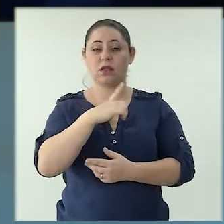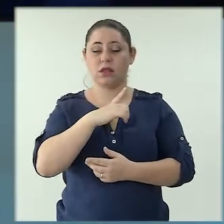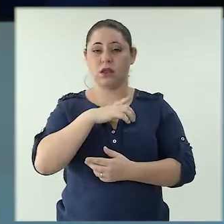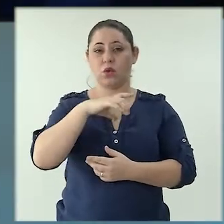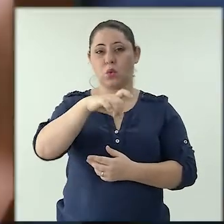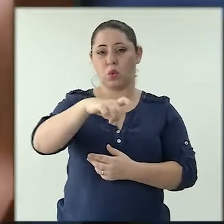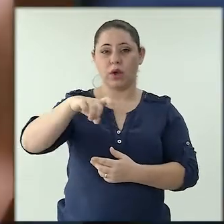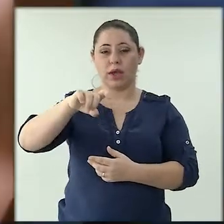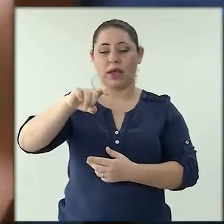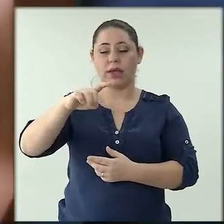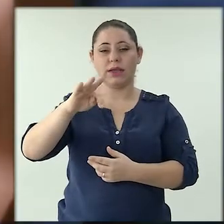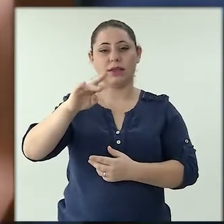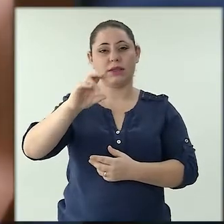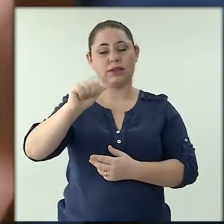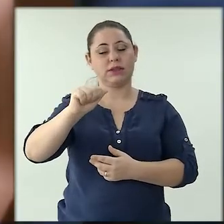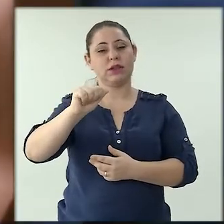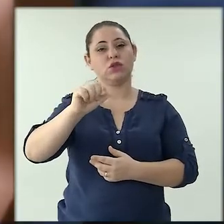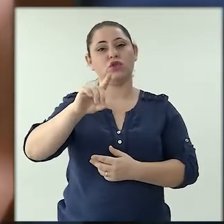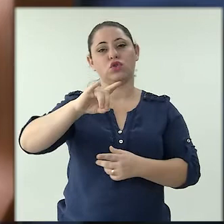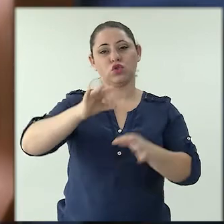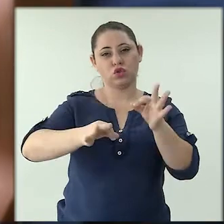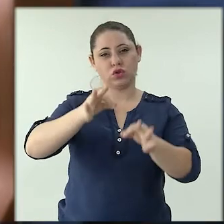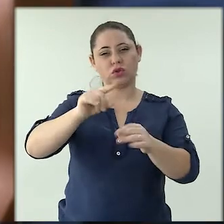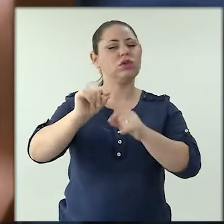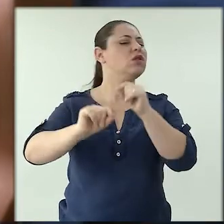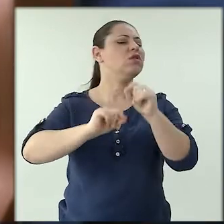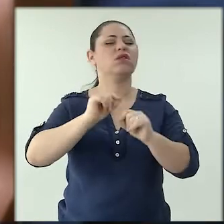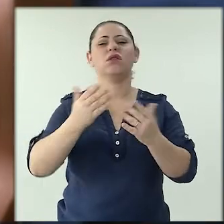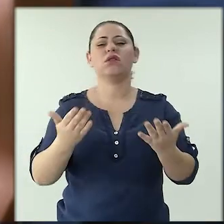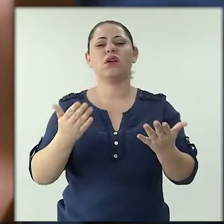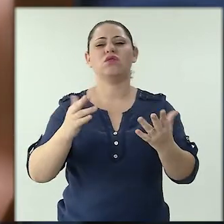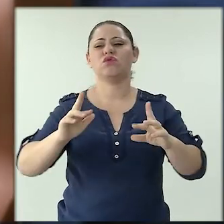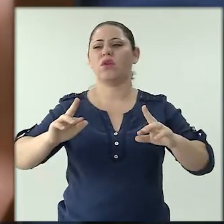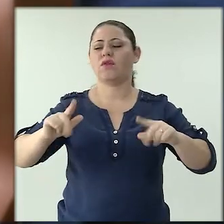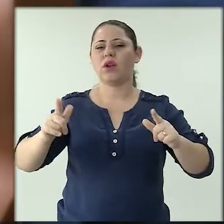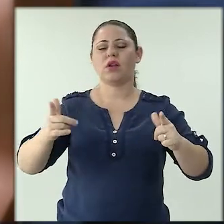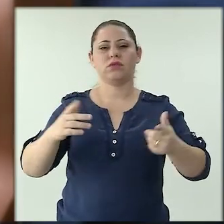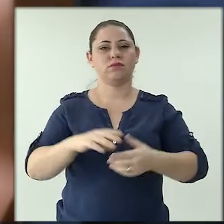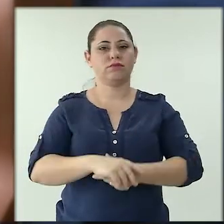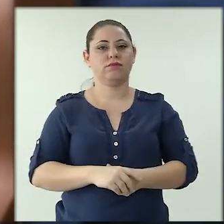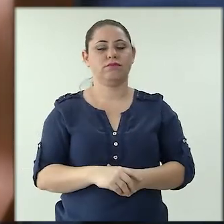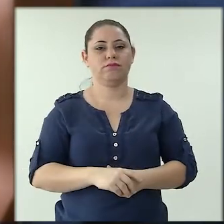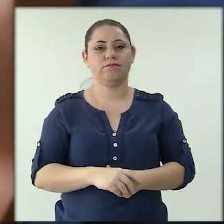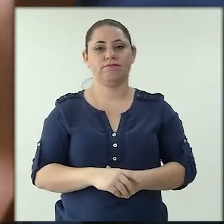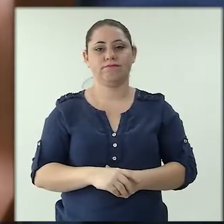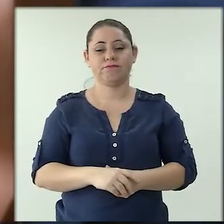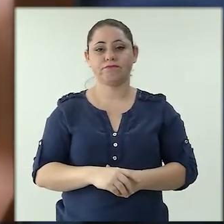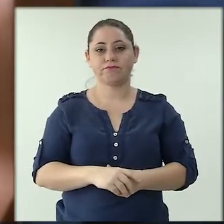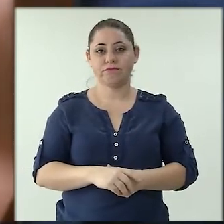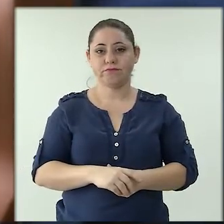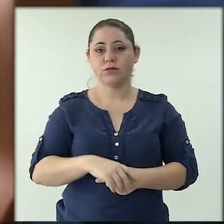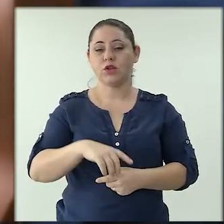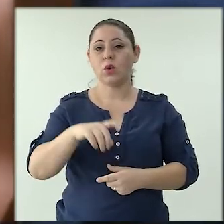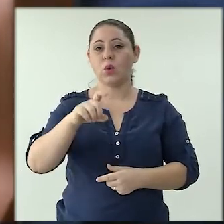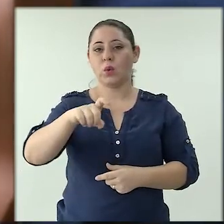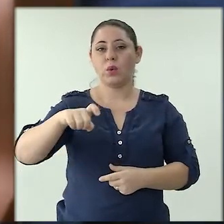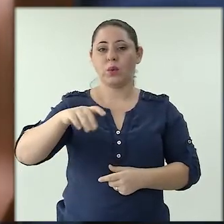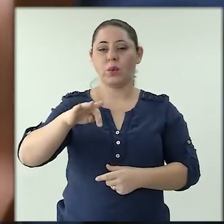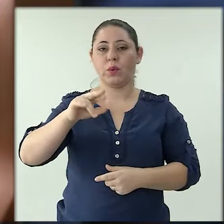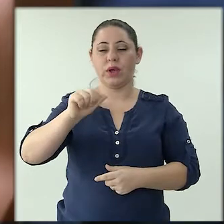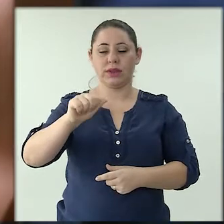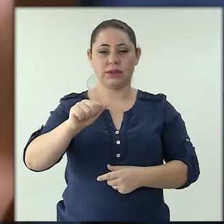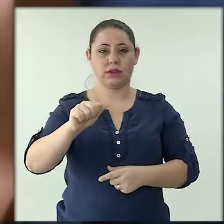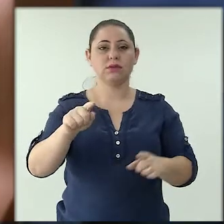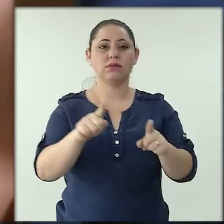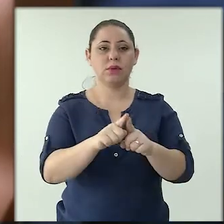o extrajudicial, né? Exatamente. O que o extrajudicial tem de diferente, Bruno? E também eu queria saber se